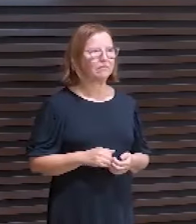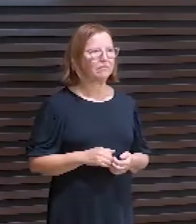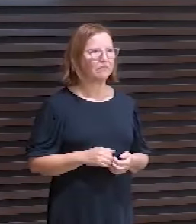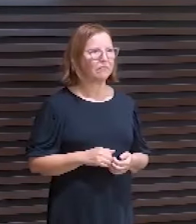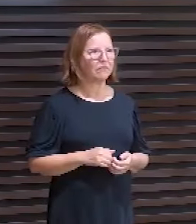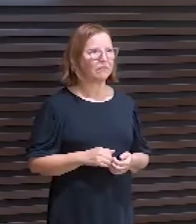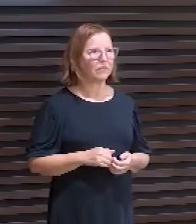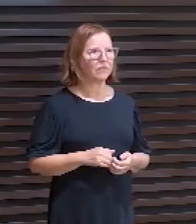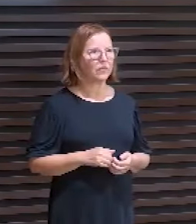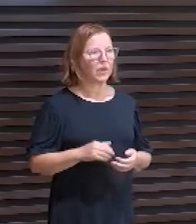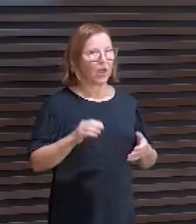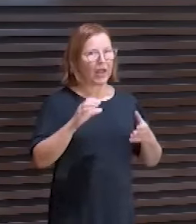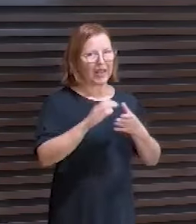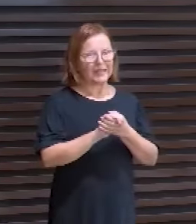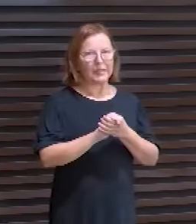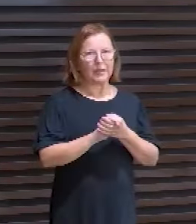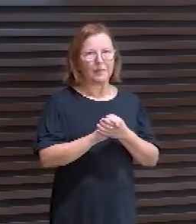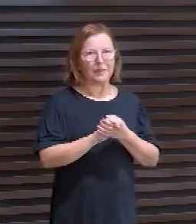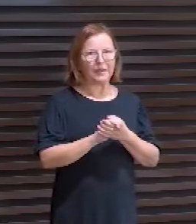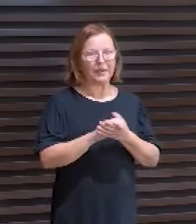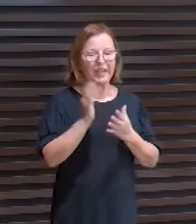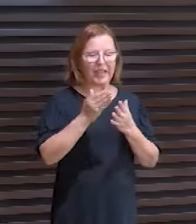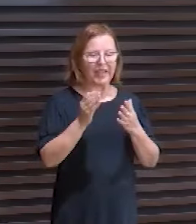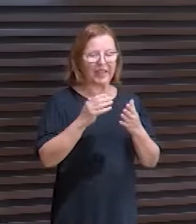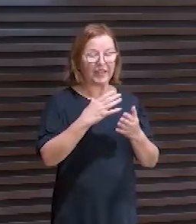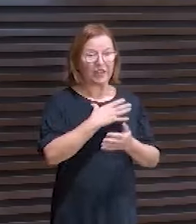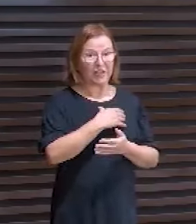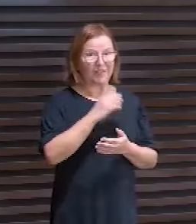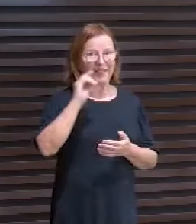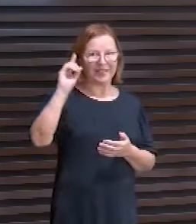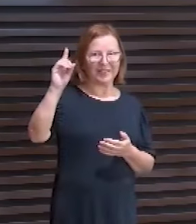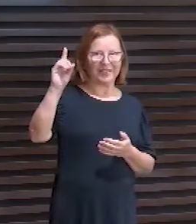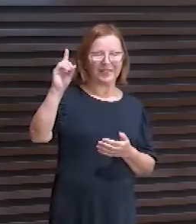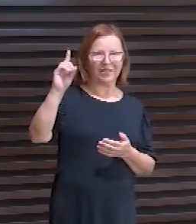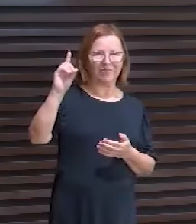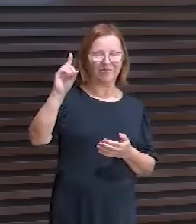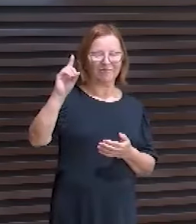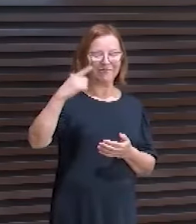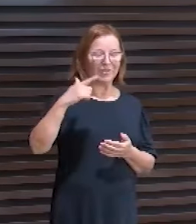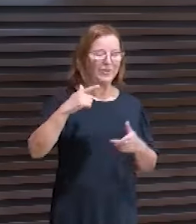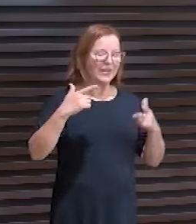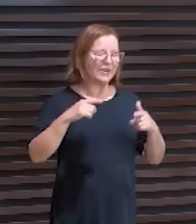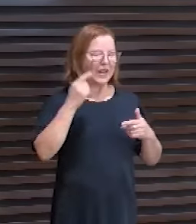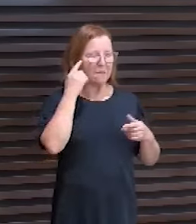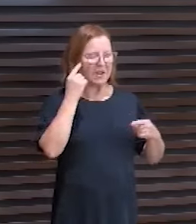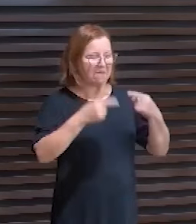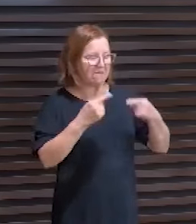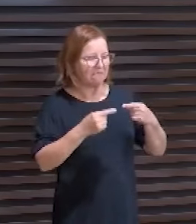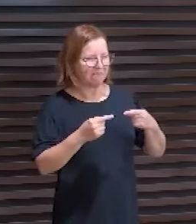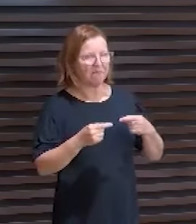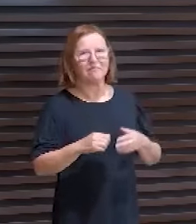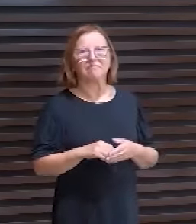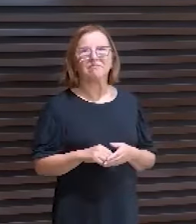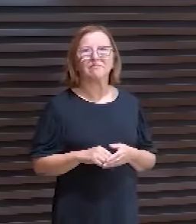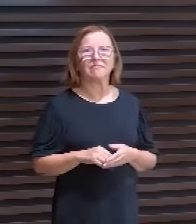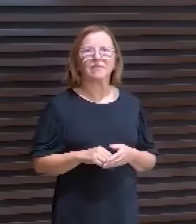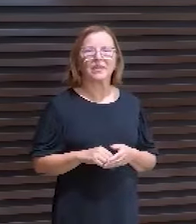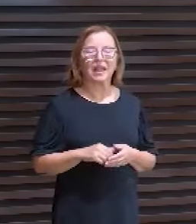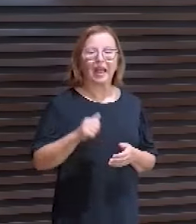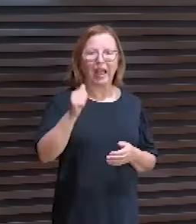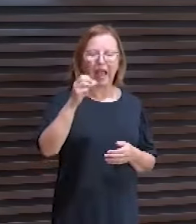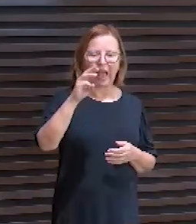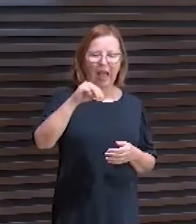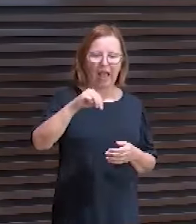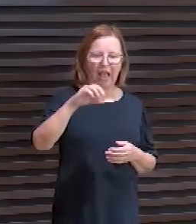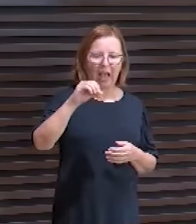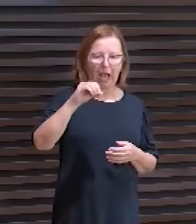nos casamentos entre filhos de Deus não há espaço para disputas andarão dois juntos Amós três três diz